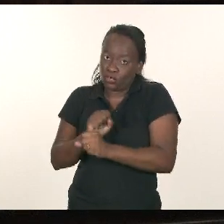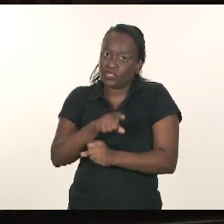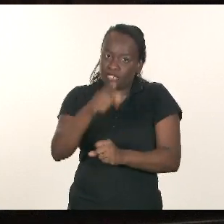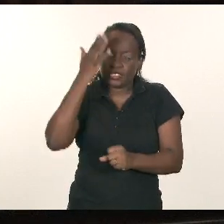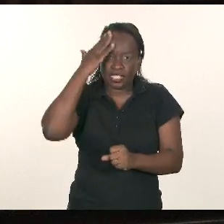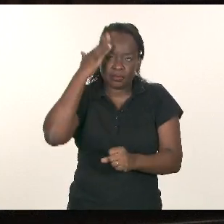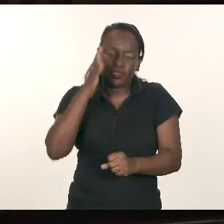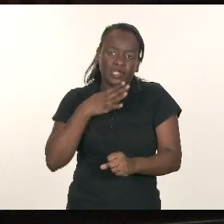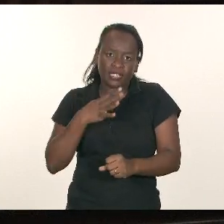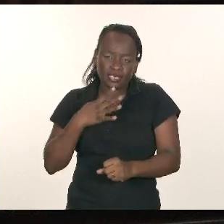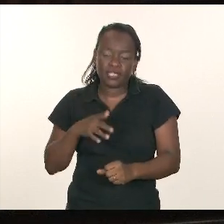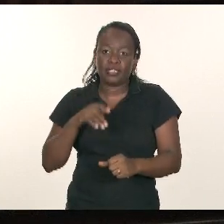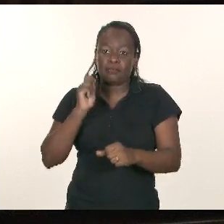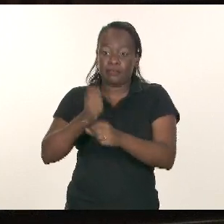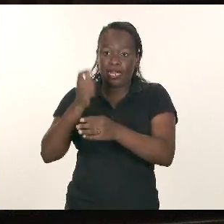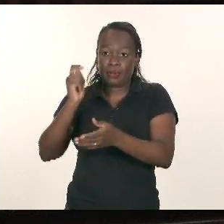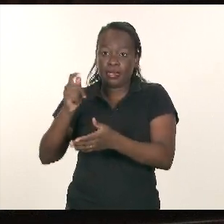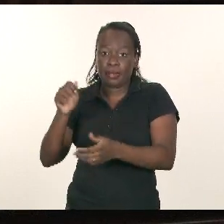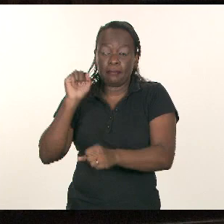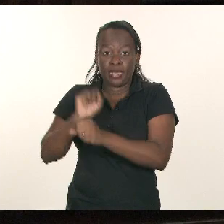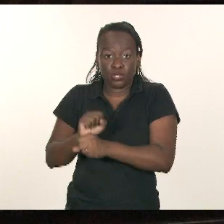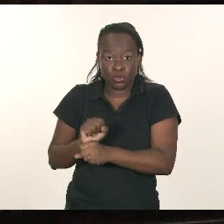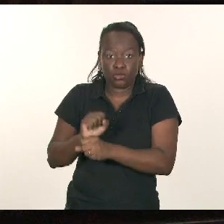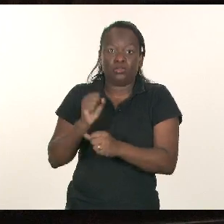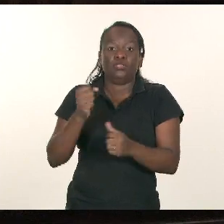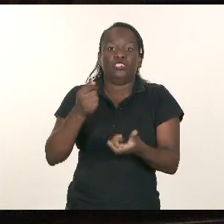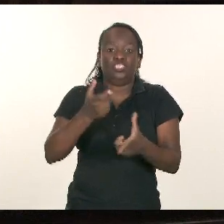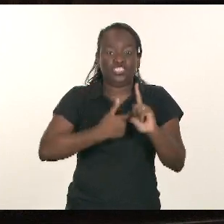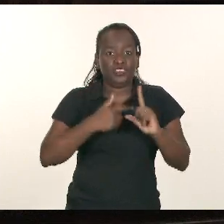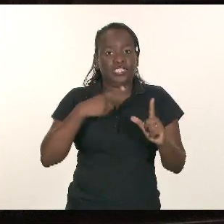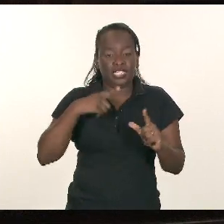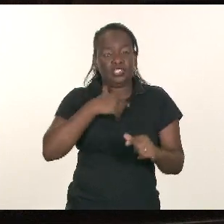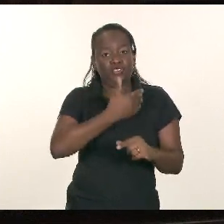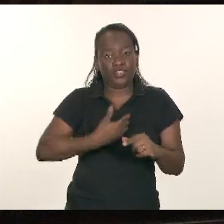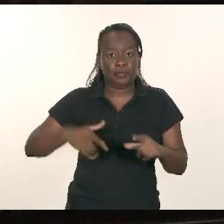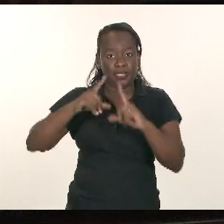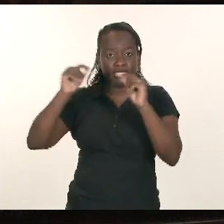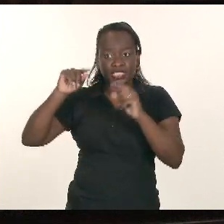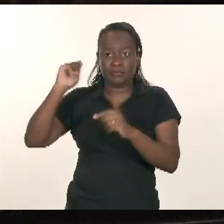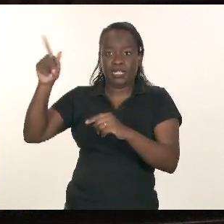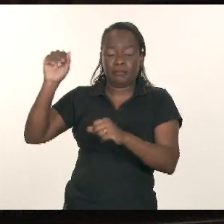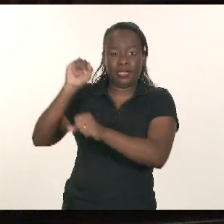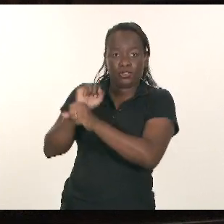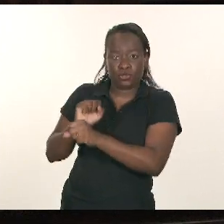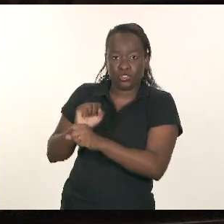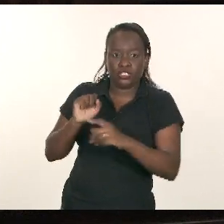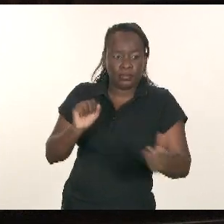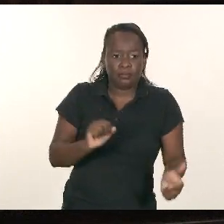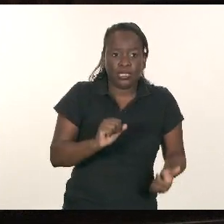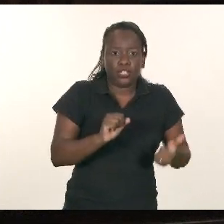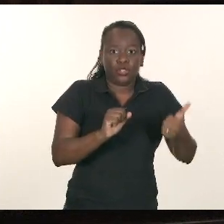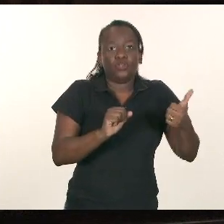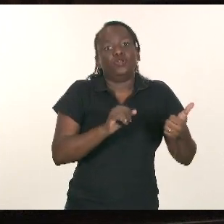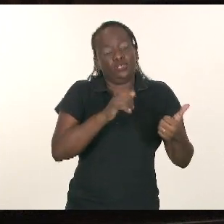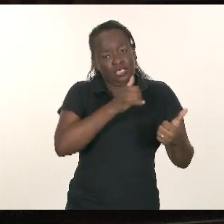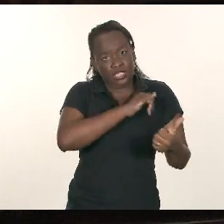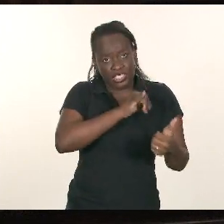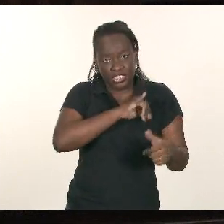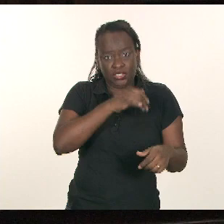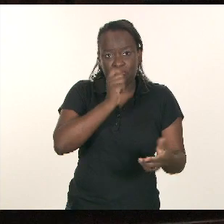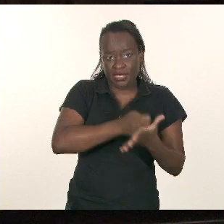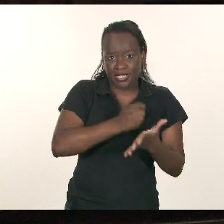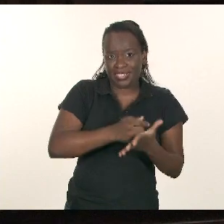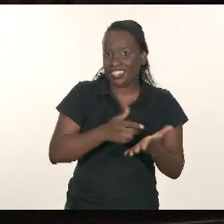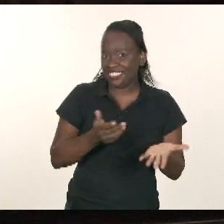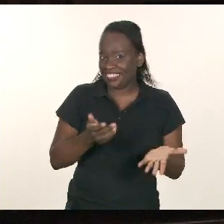conhece a matéria, paramos de pagar as dívidas que temos com a União, ou seja, reduziu despesa. Melhorou a economia fluminense, mas é claro que não, porque não é